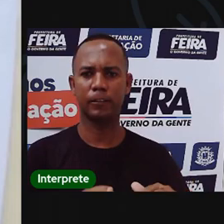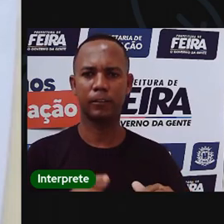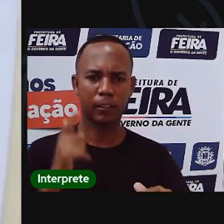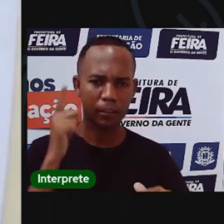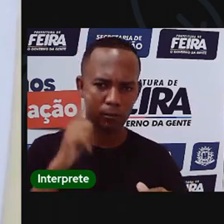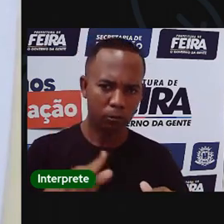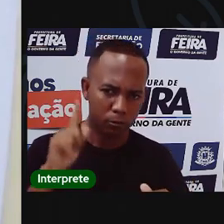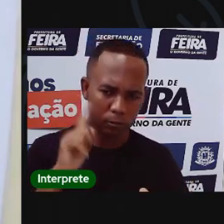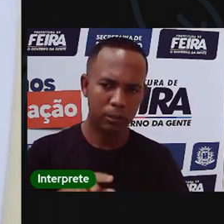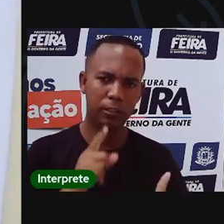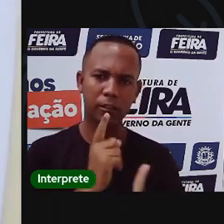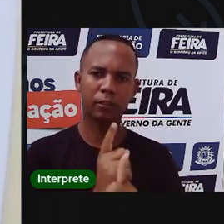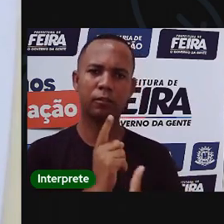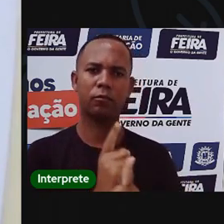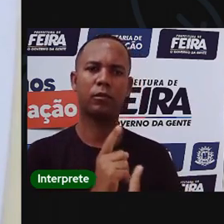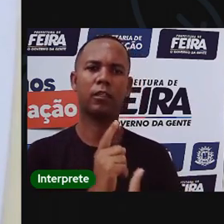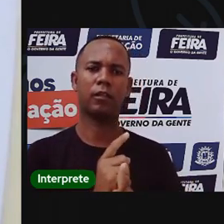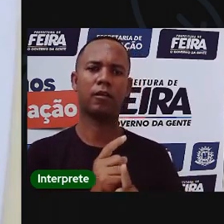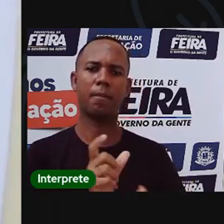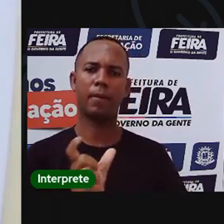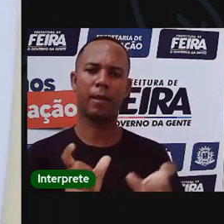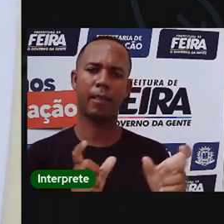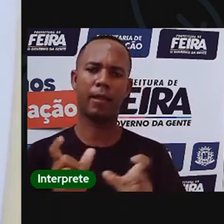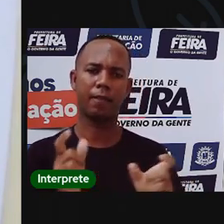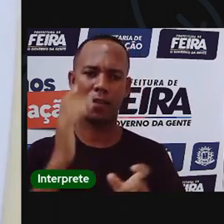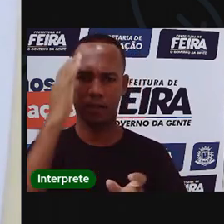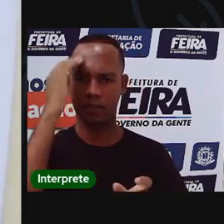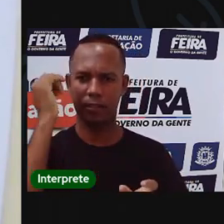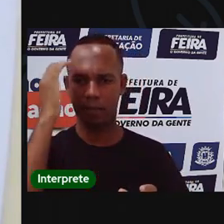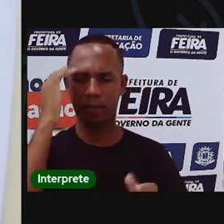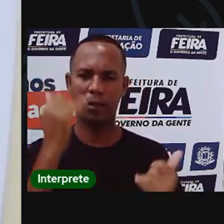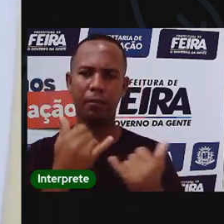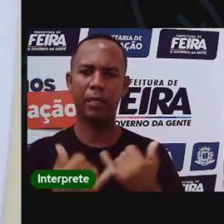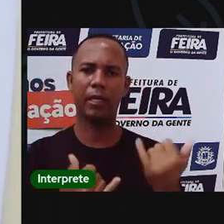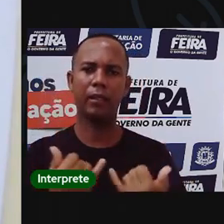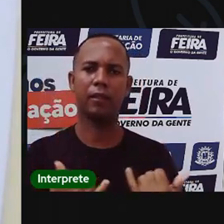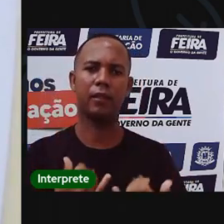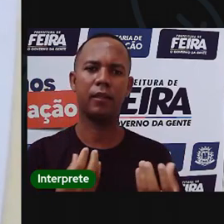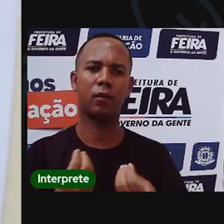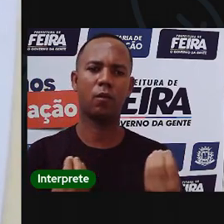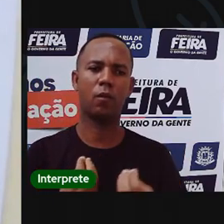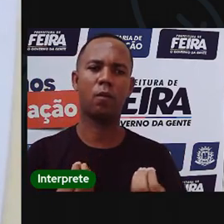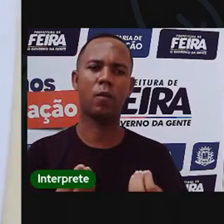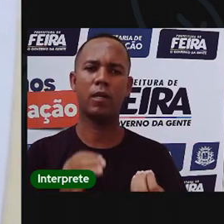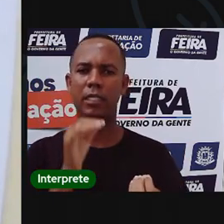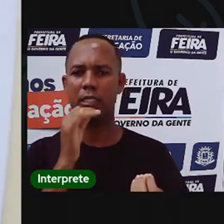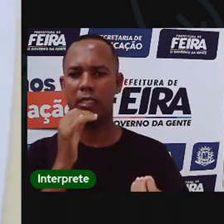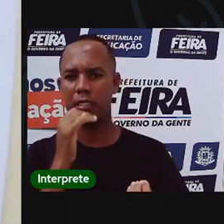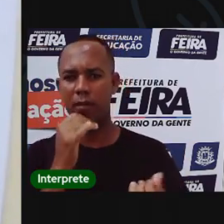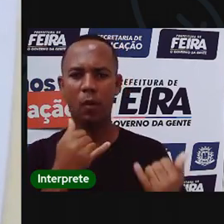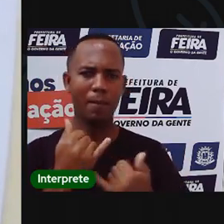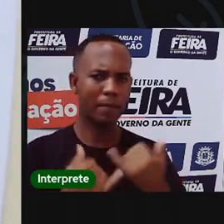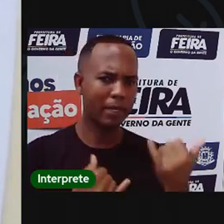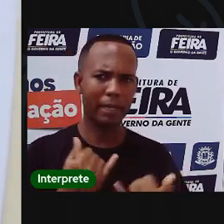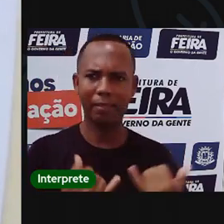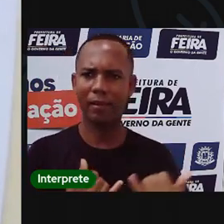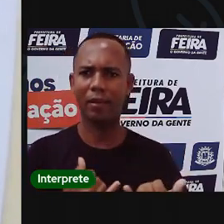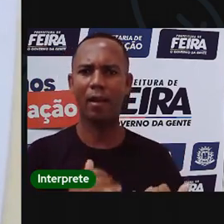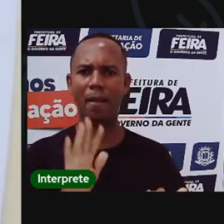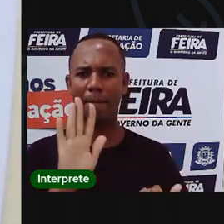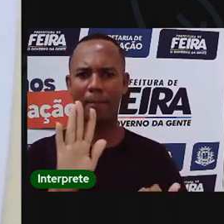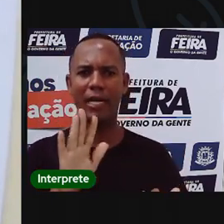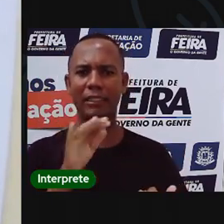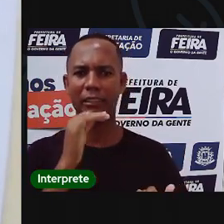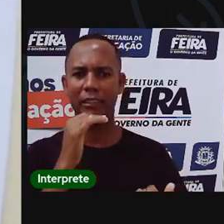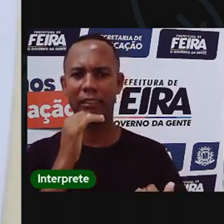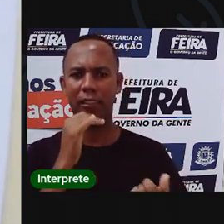imagem para você poder traduzir, saber sobre o que aquele jogo está fazendo. Não vai ter interação online, mas tem como ter interação